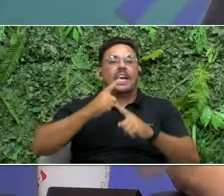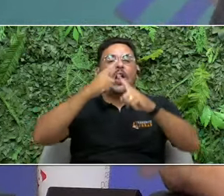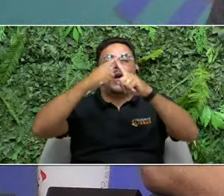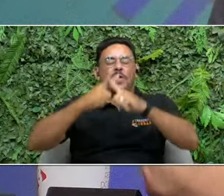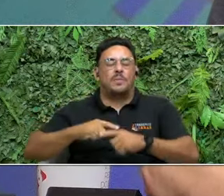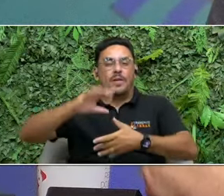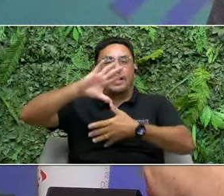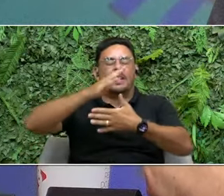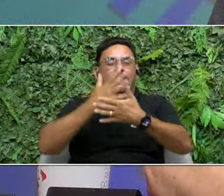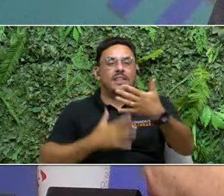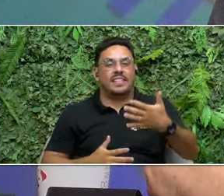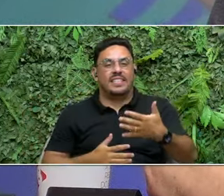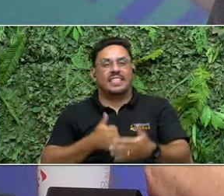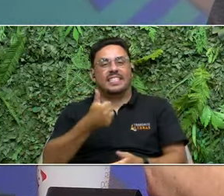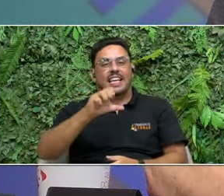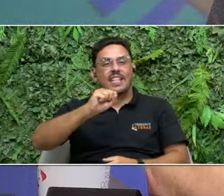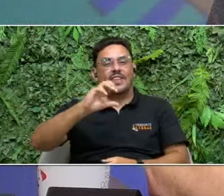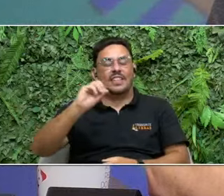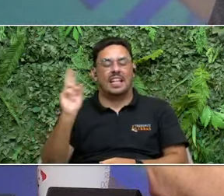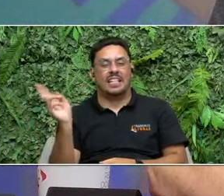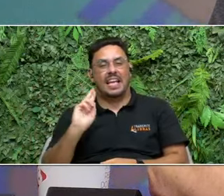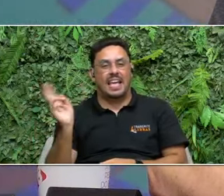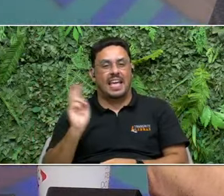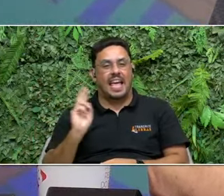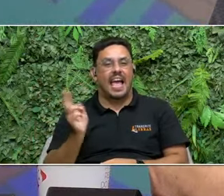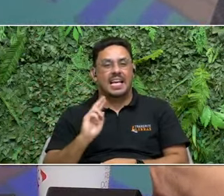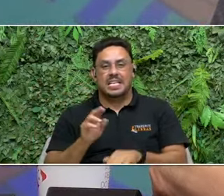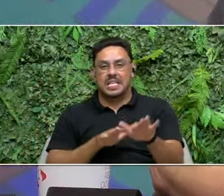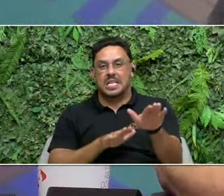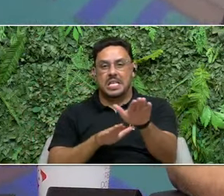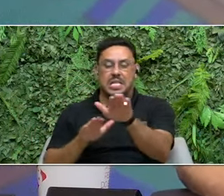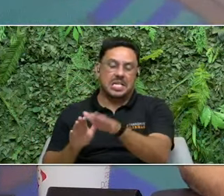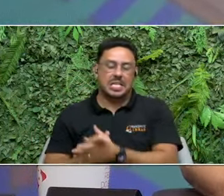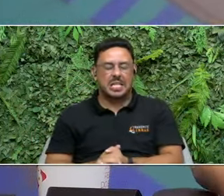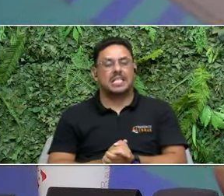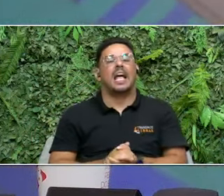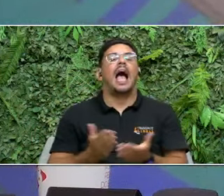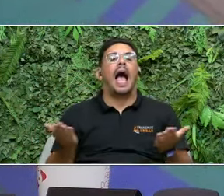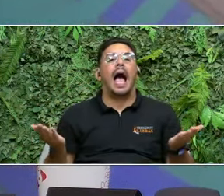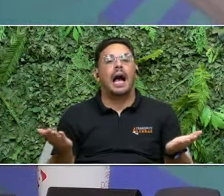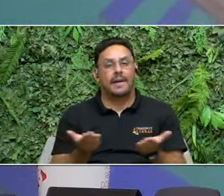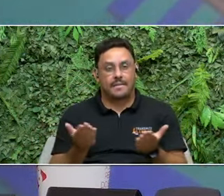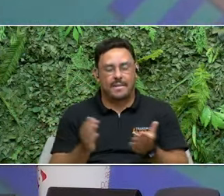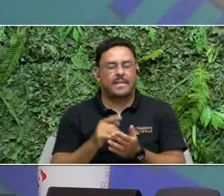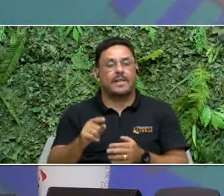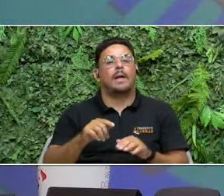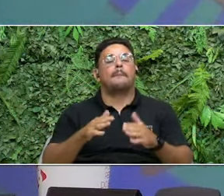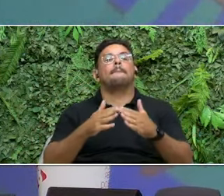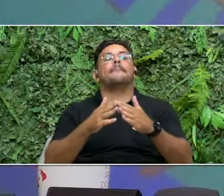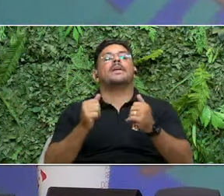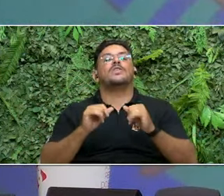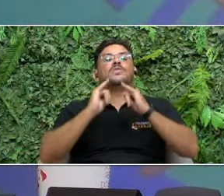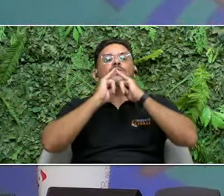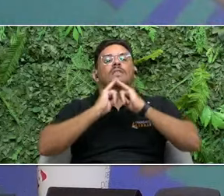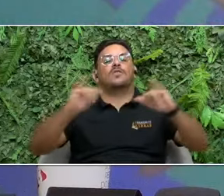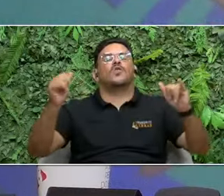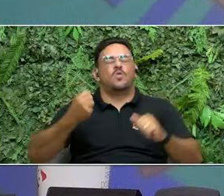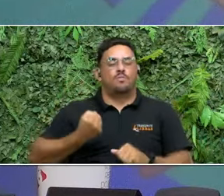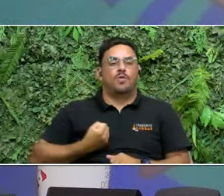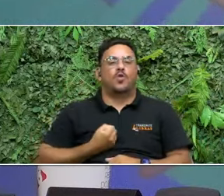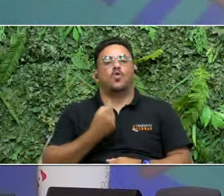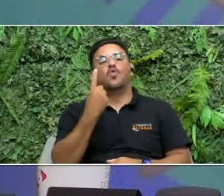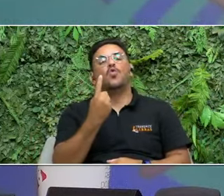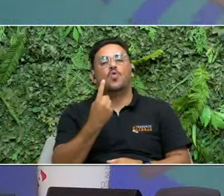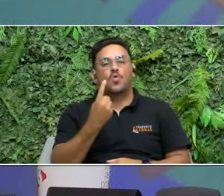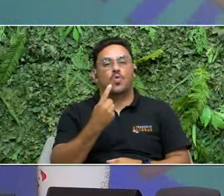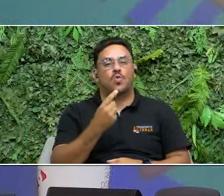180 Eita que beleza muito bem agora o destaque dele o número um o